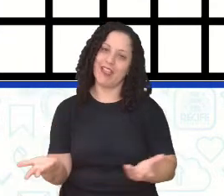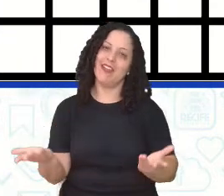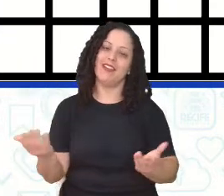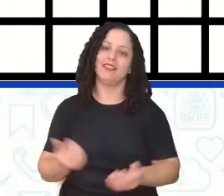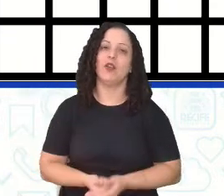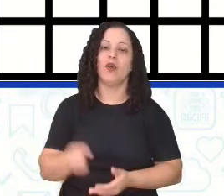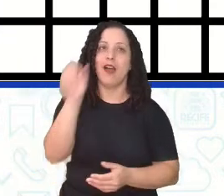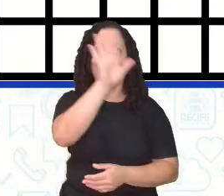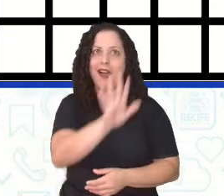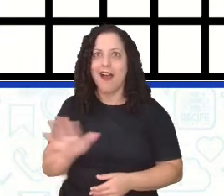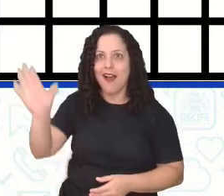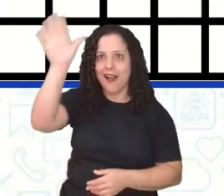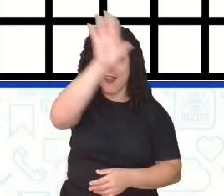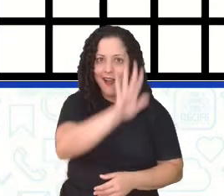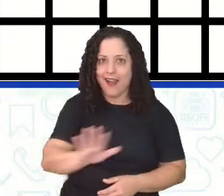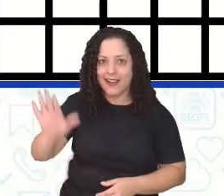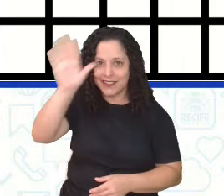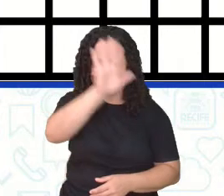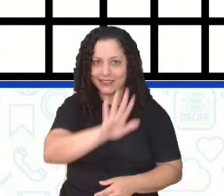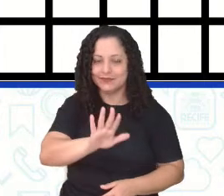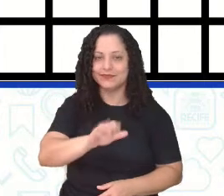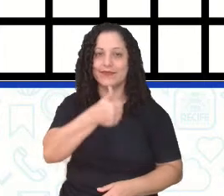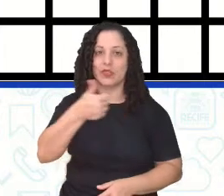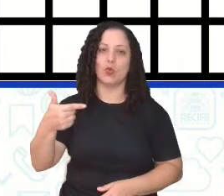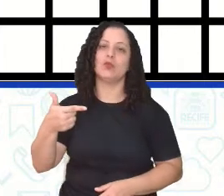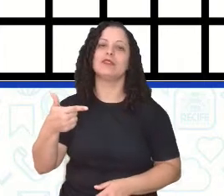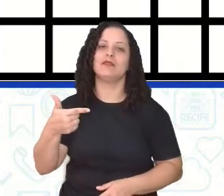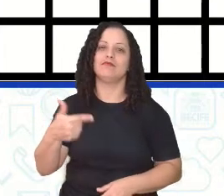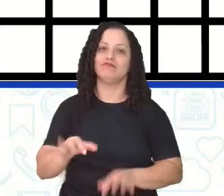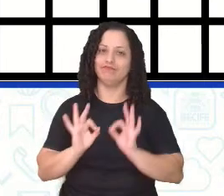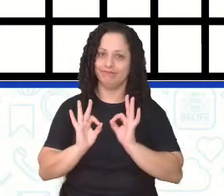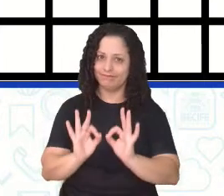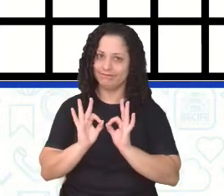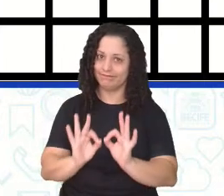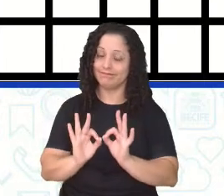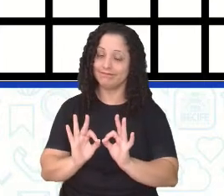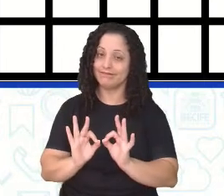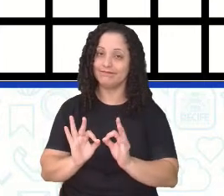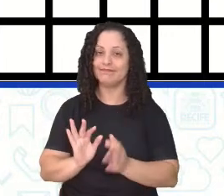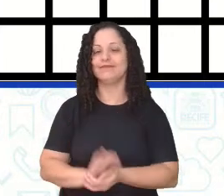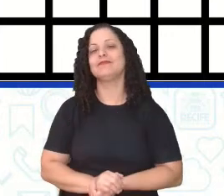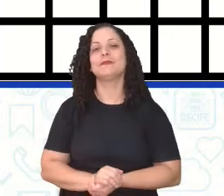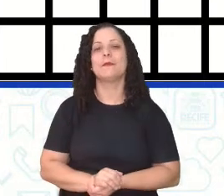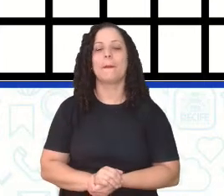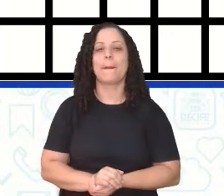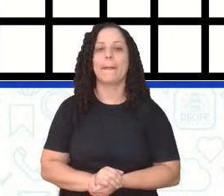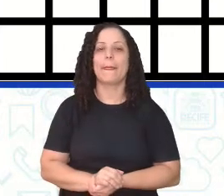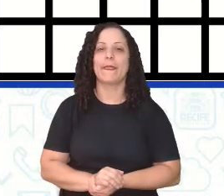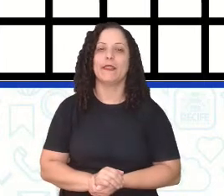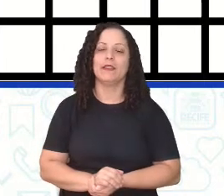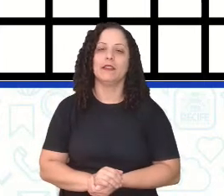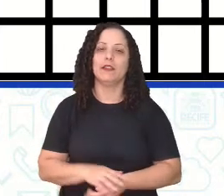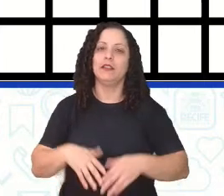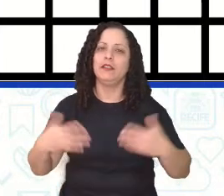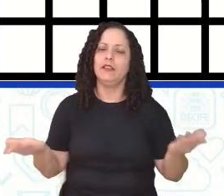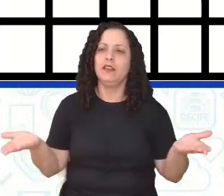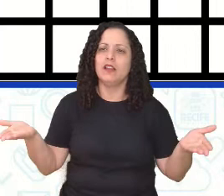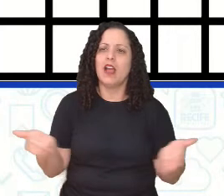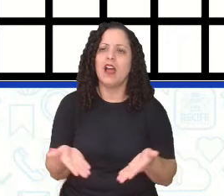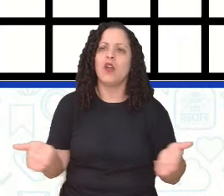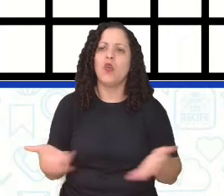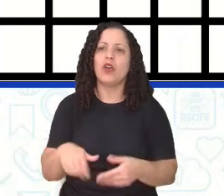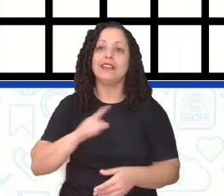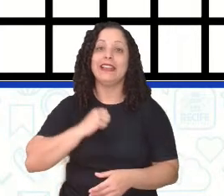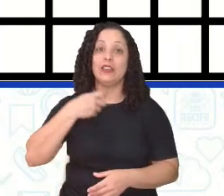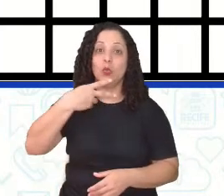minha área é 12, é o que o problema está solicitando. Muito bem. E se eu tiver